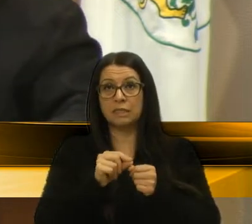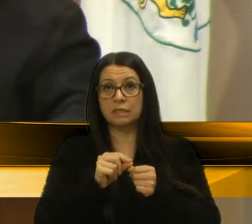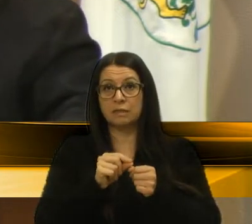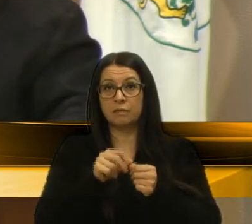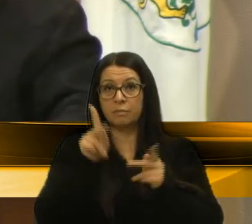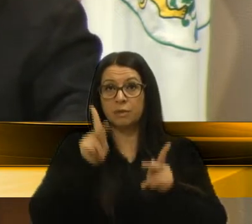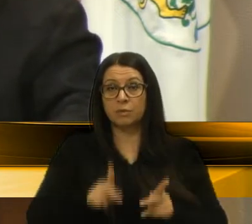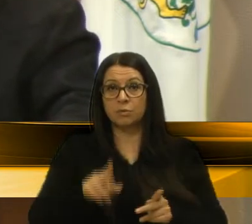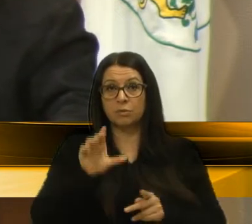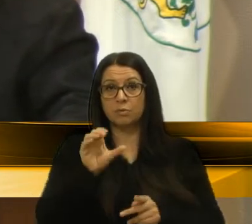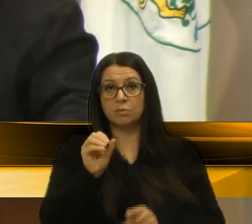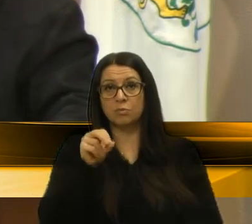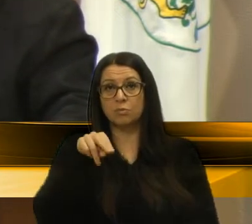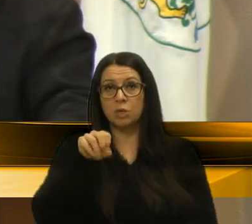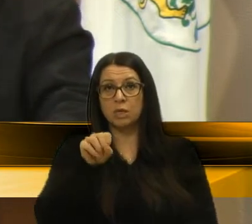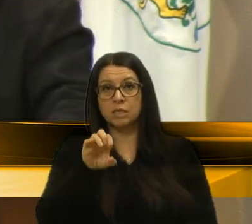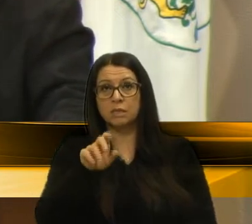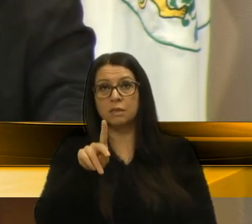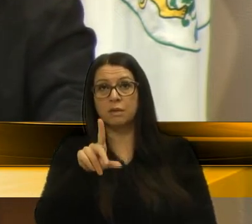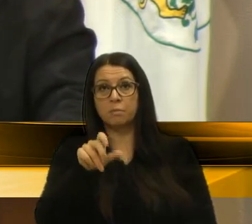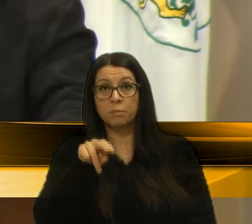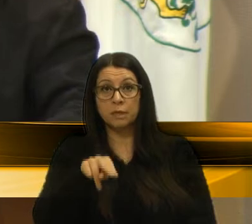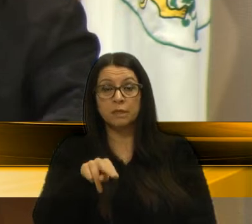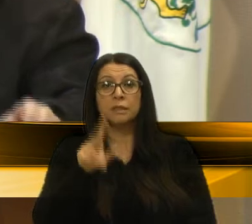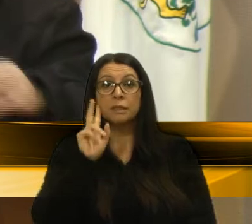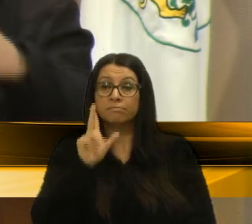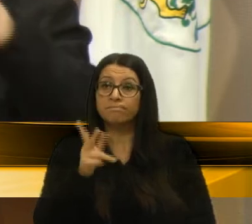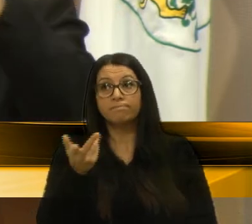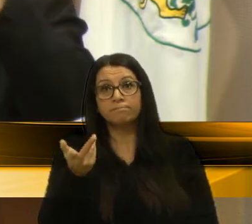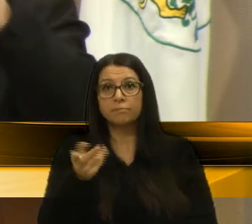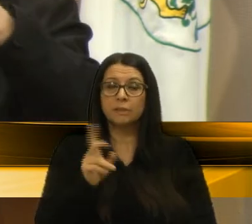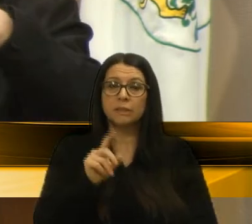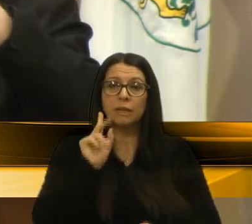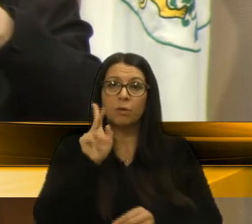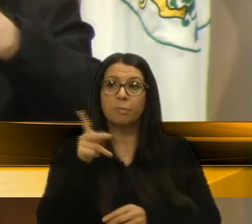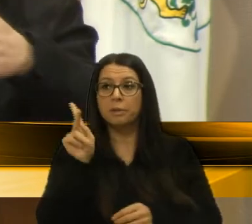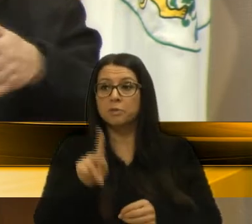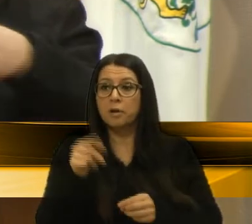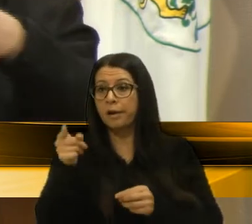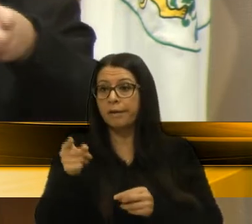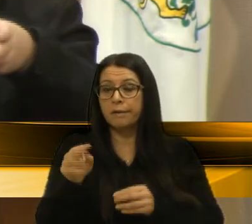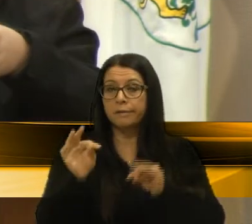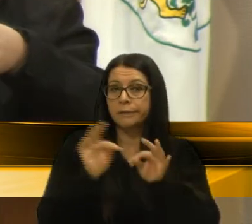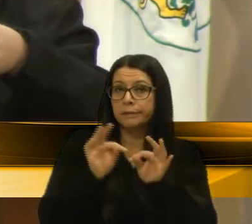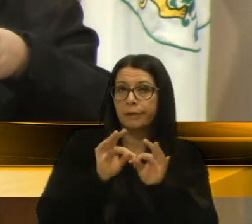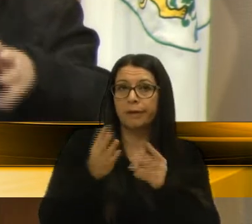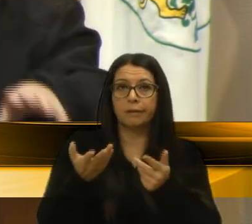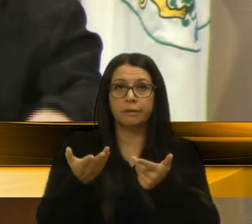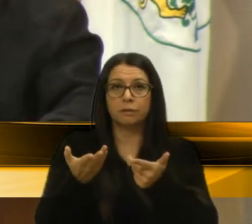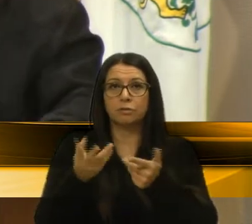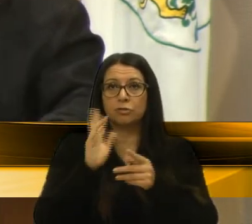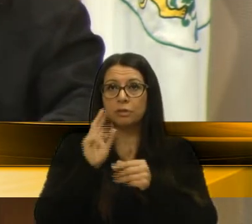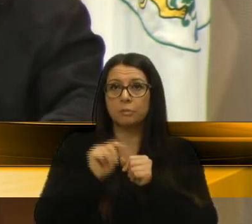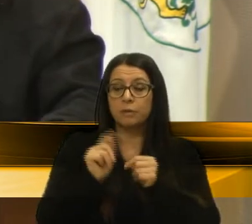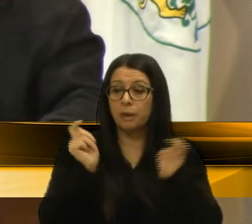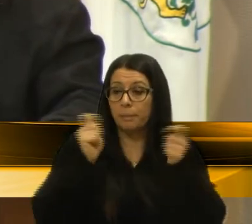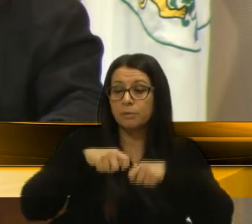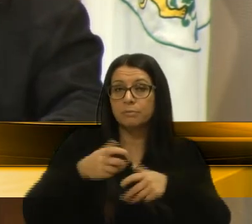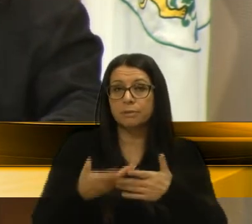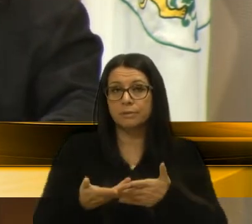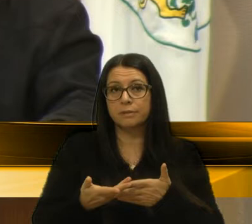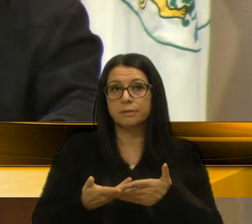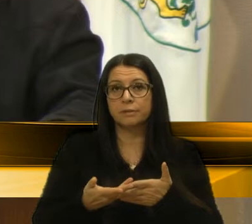do Conceplan, de que, em tese, alguém lá, os técnicos, teriam colocado a